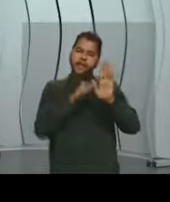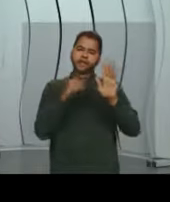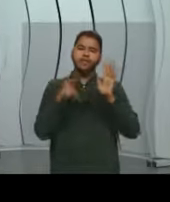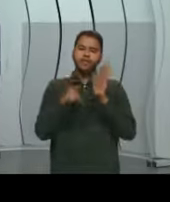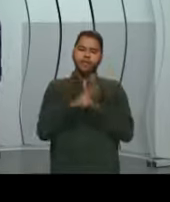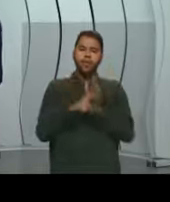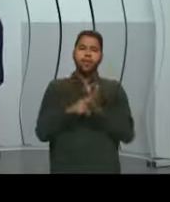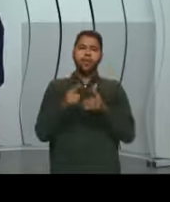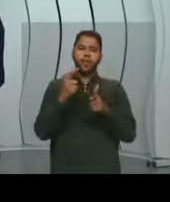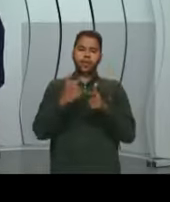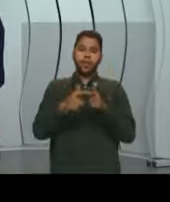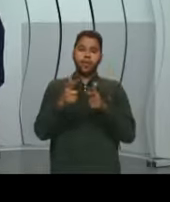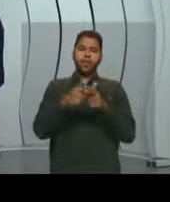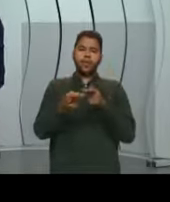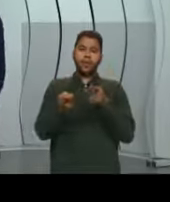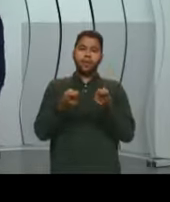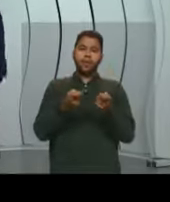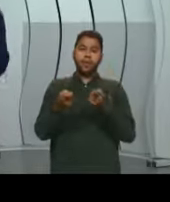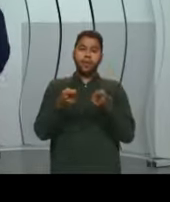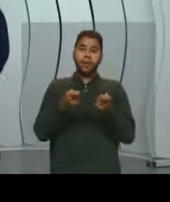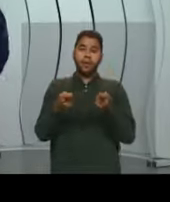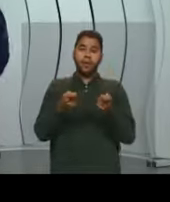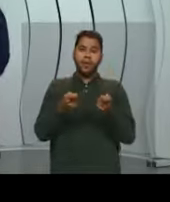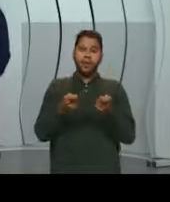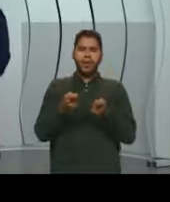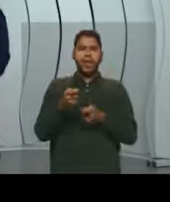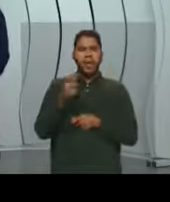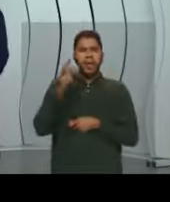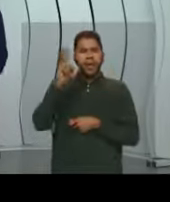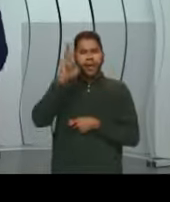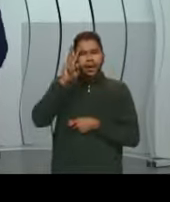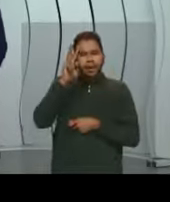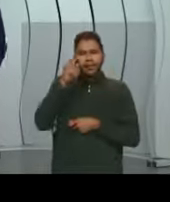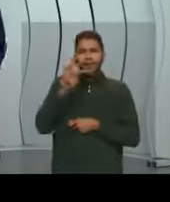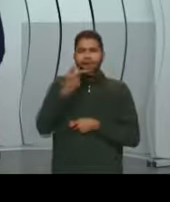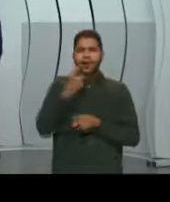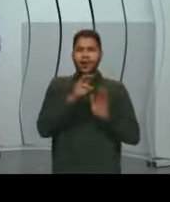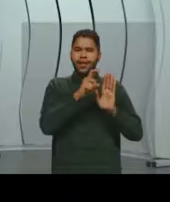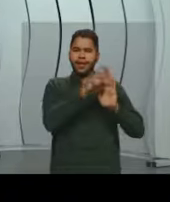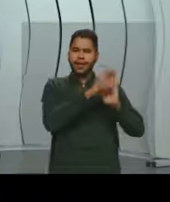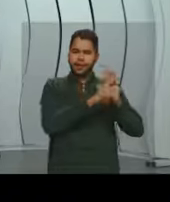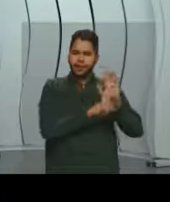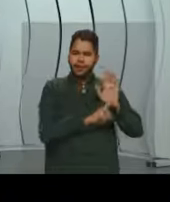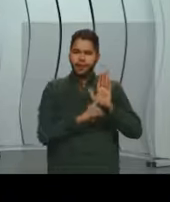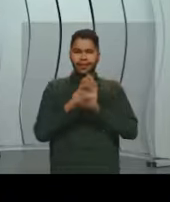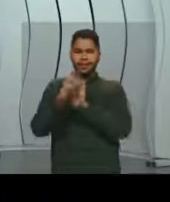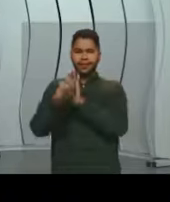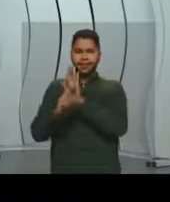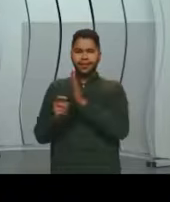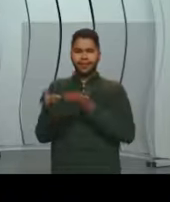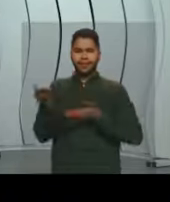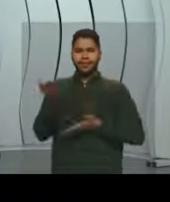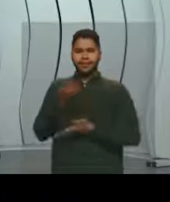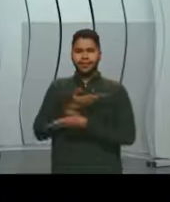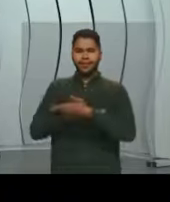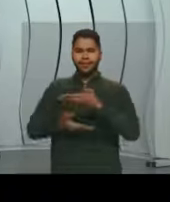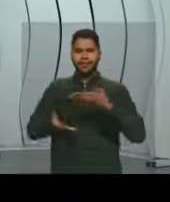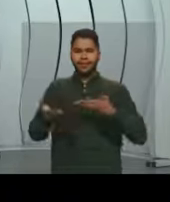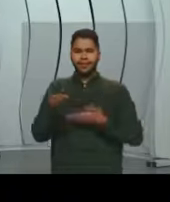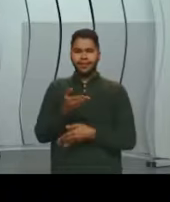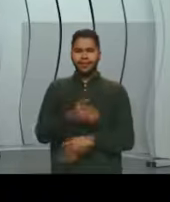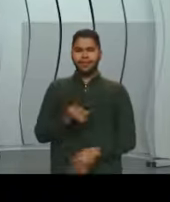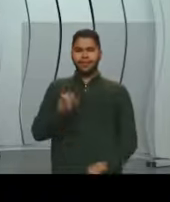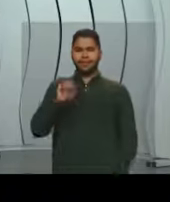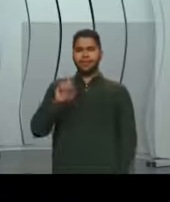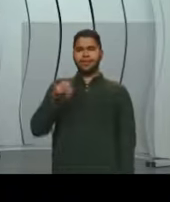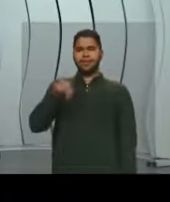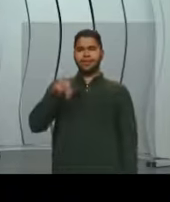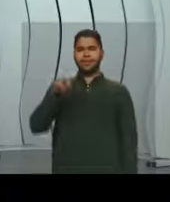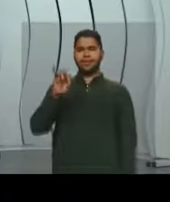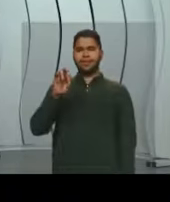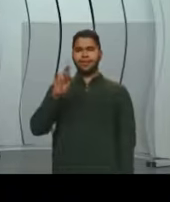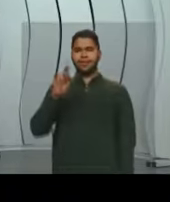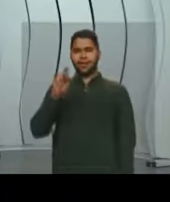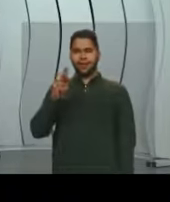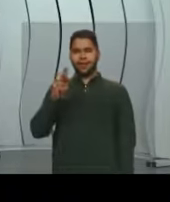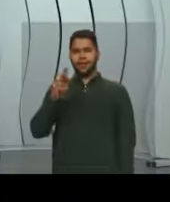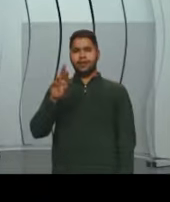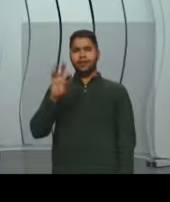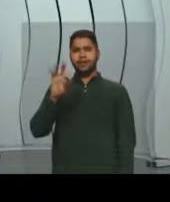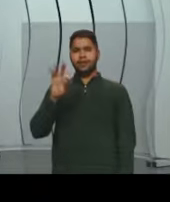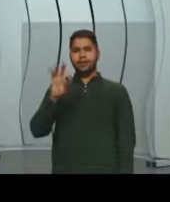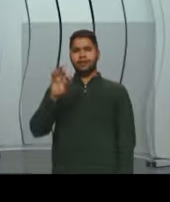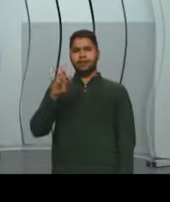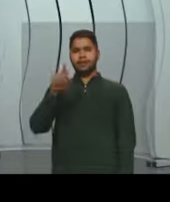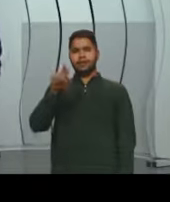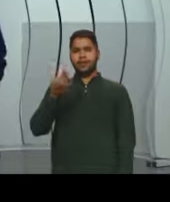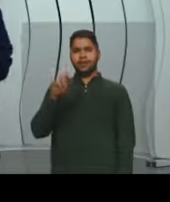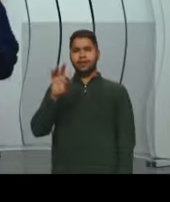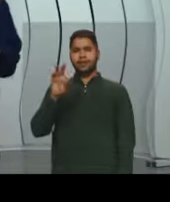de intertextualidade. Olha só que legal. Mas para isso, para eu saber que um texto, que essa capa de